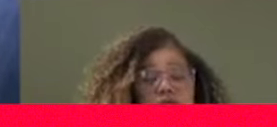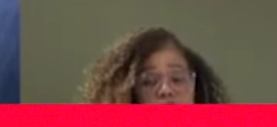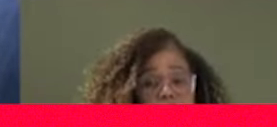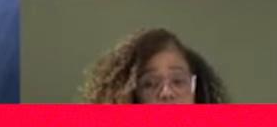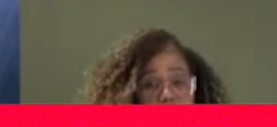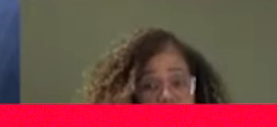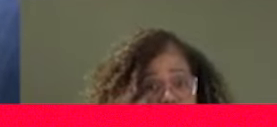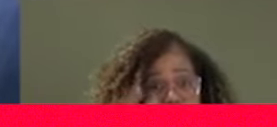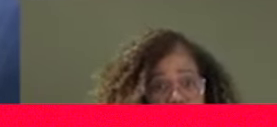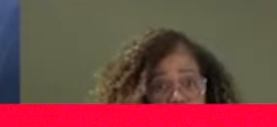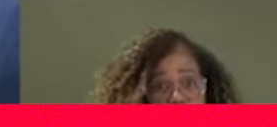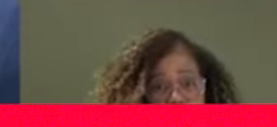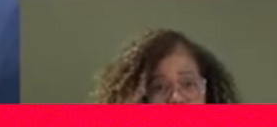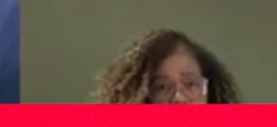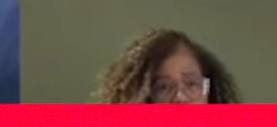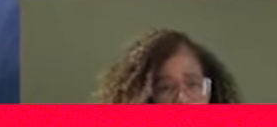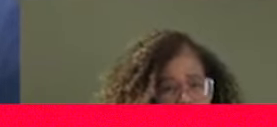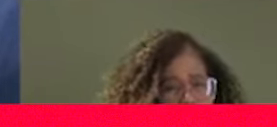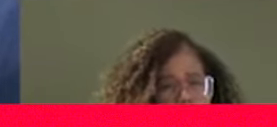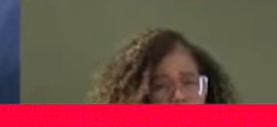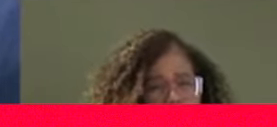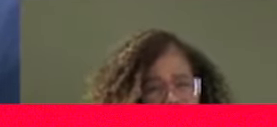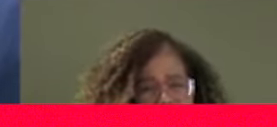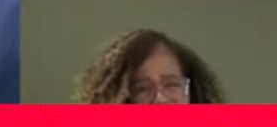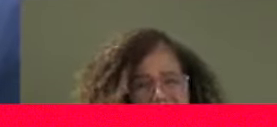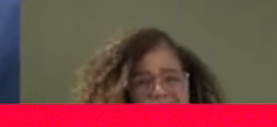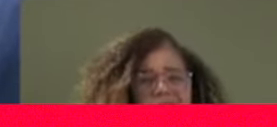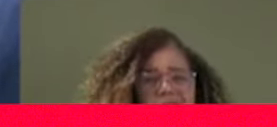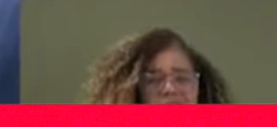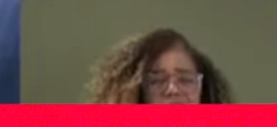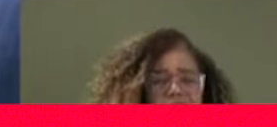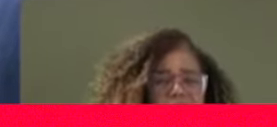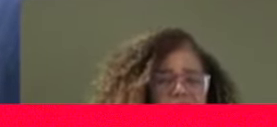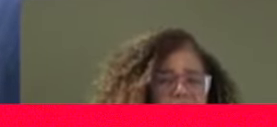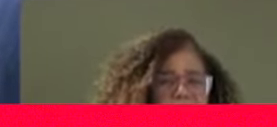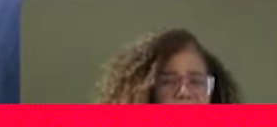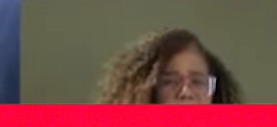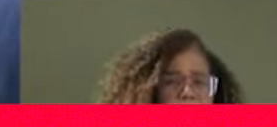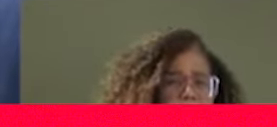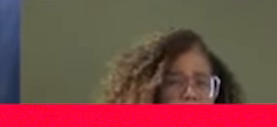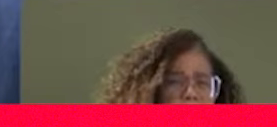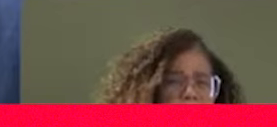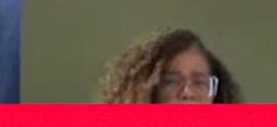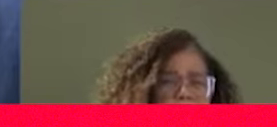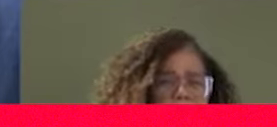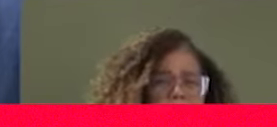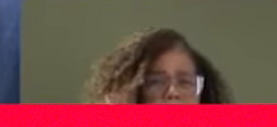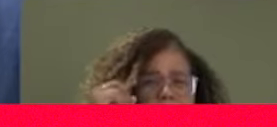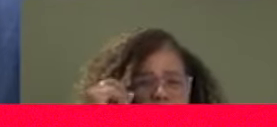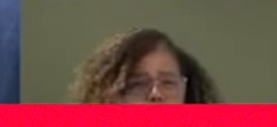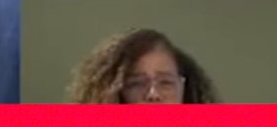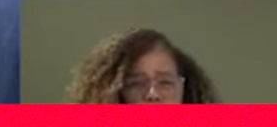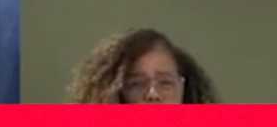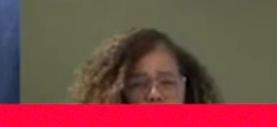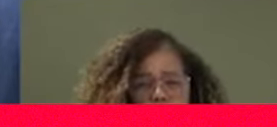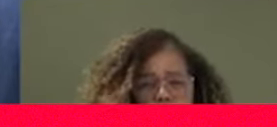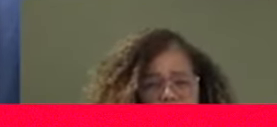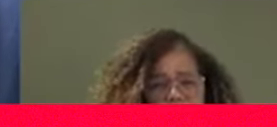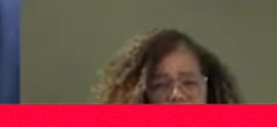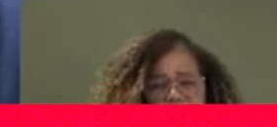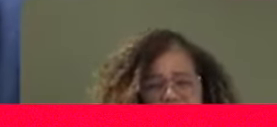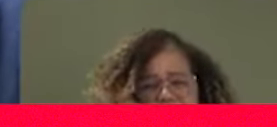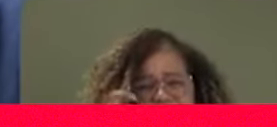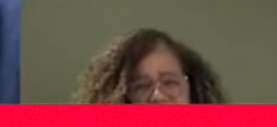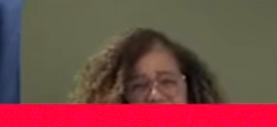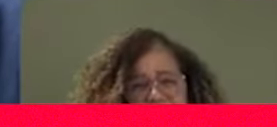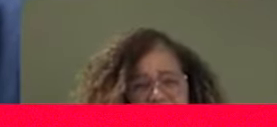Custódia depois de roubarem matarem traficar fazerem todos os Absurdos saem 10 15 20